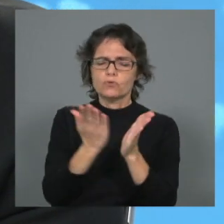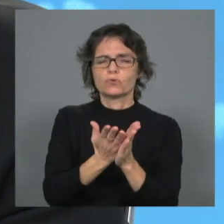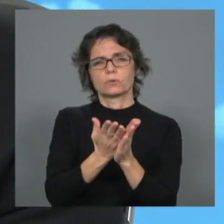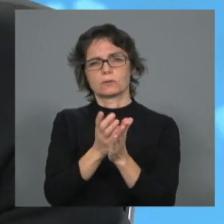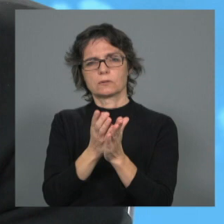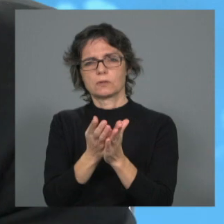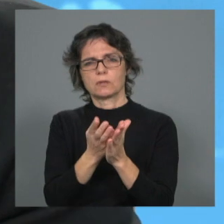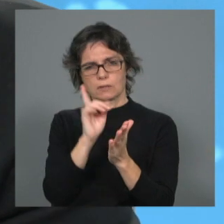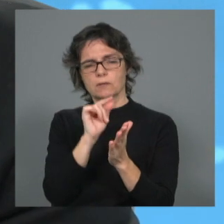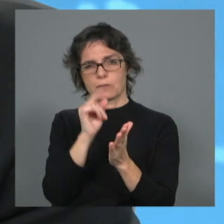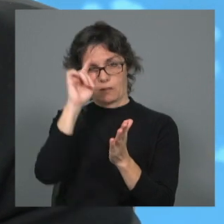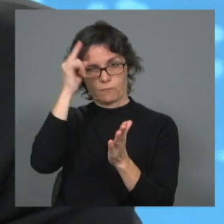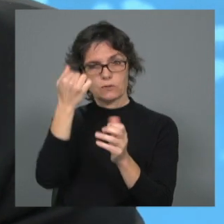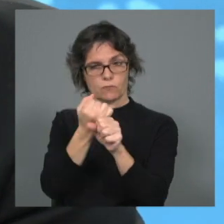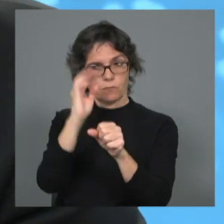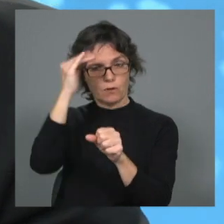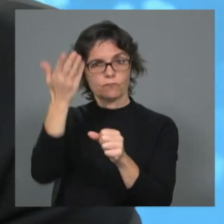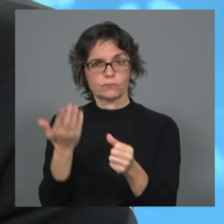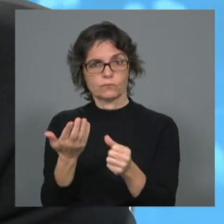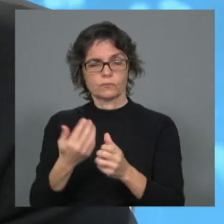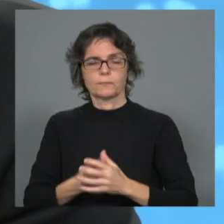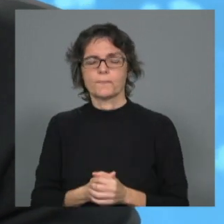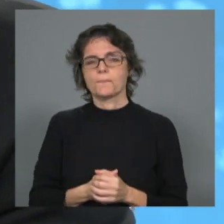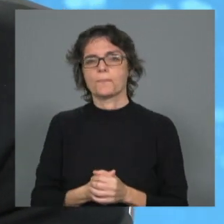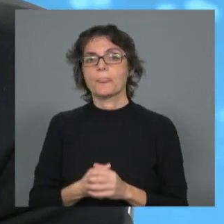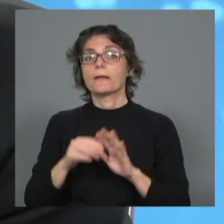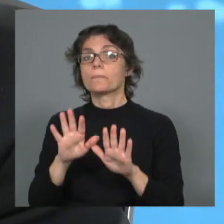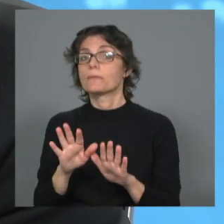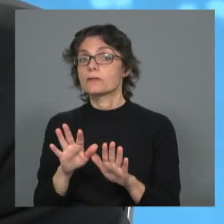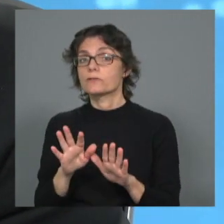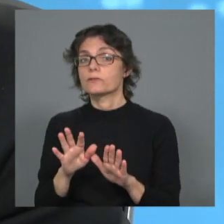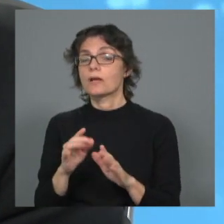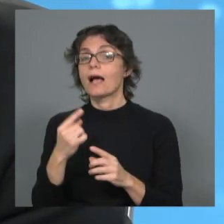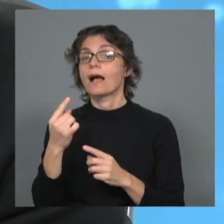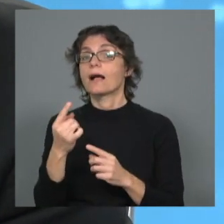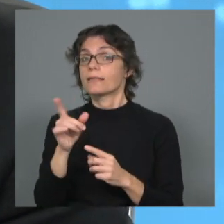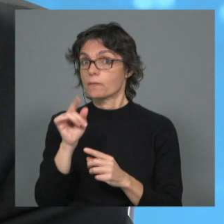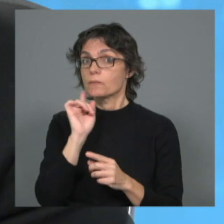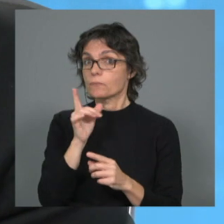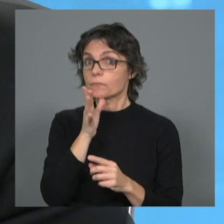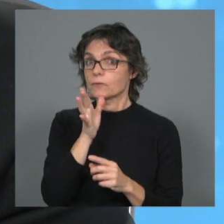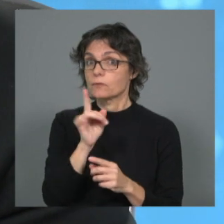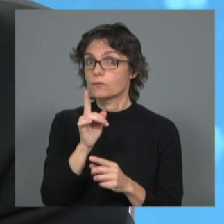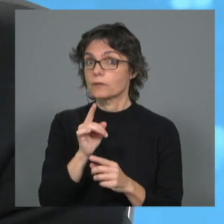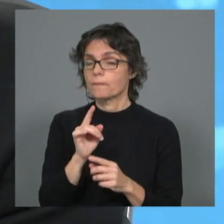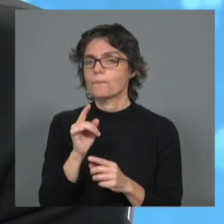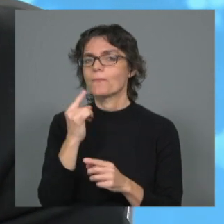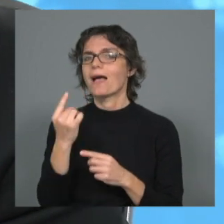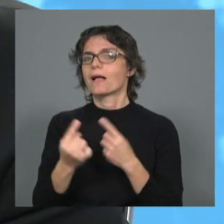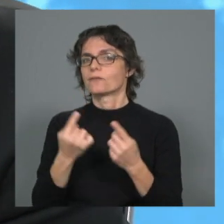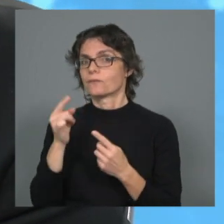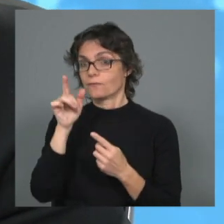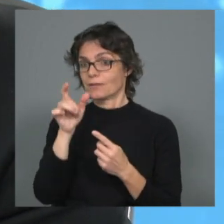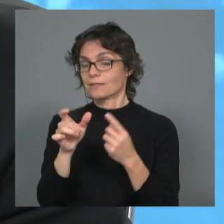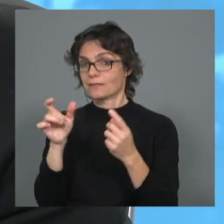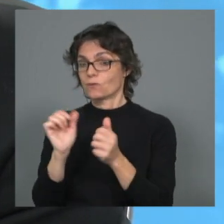é preciso ter atenção, também outra coisa é que, por vezes, os atletas rodeiam-se de pessoas que, digamos, o